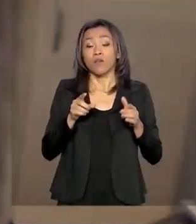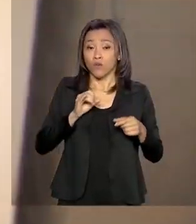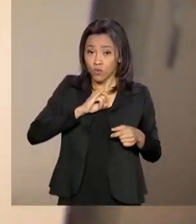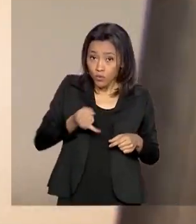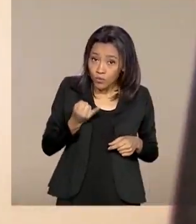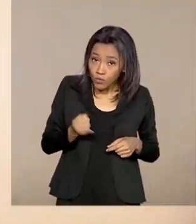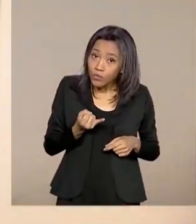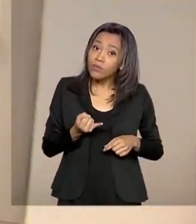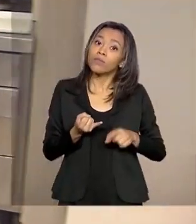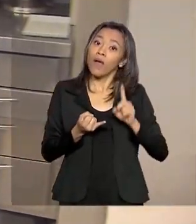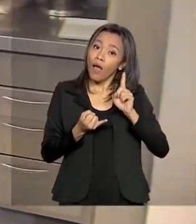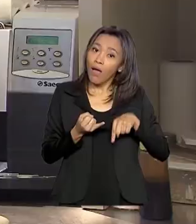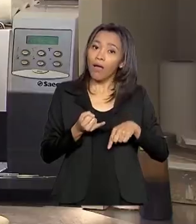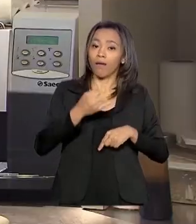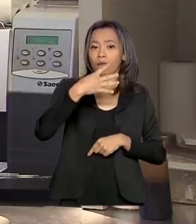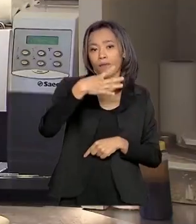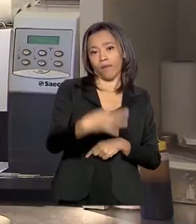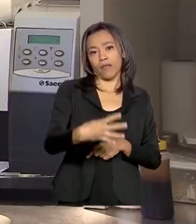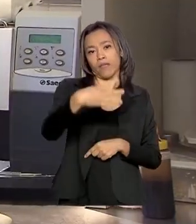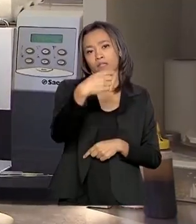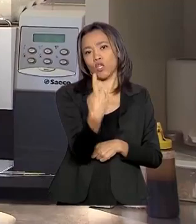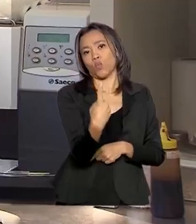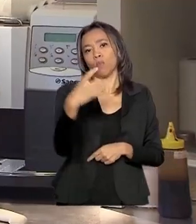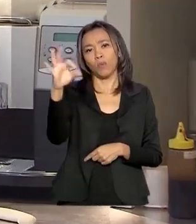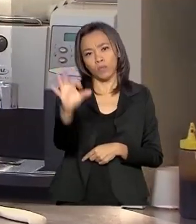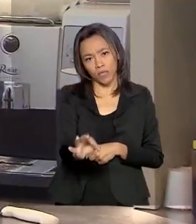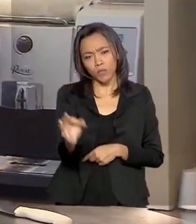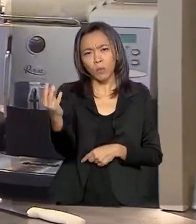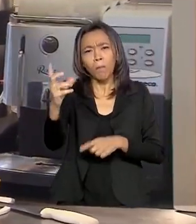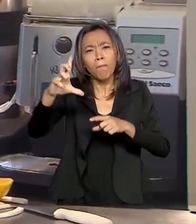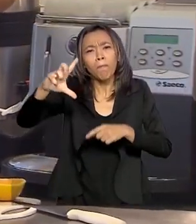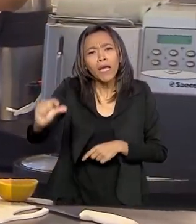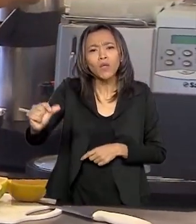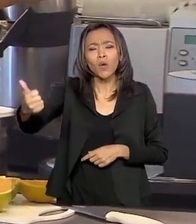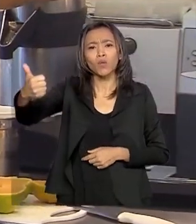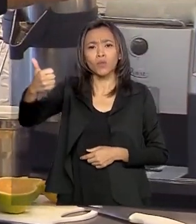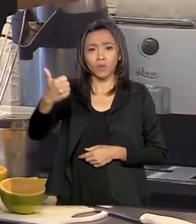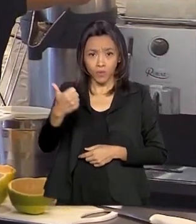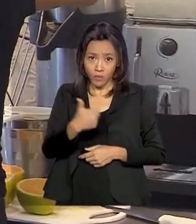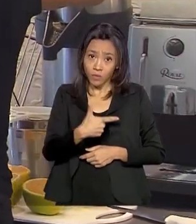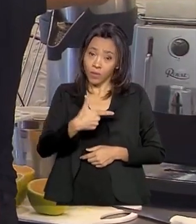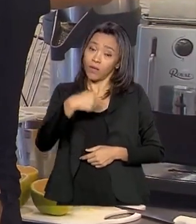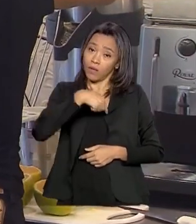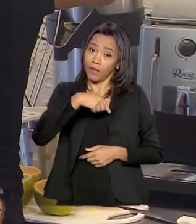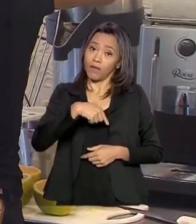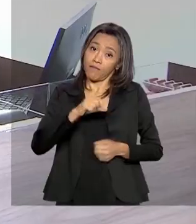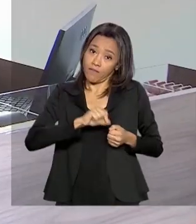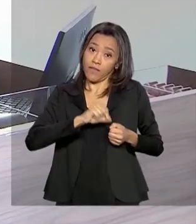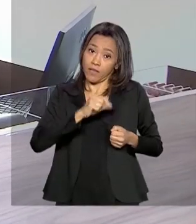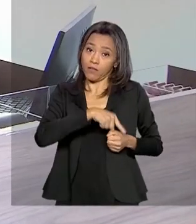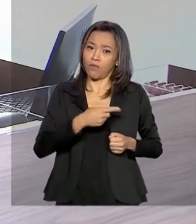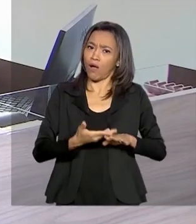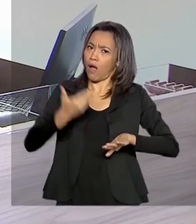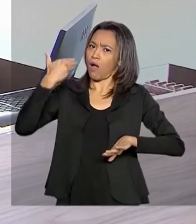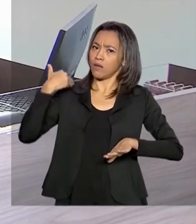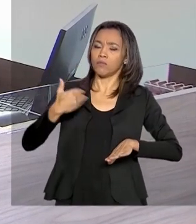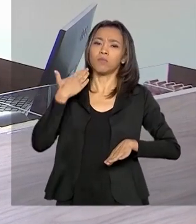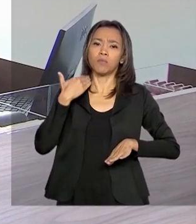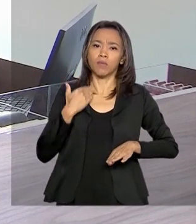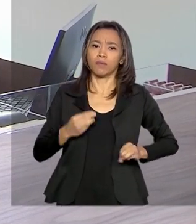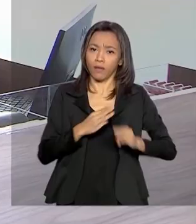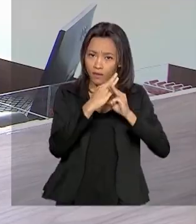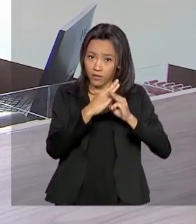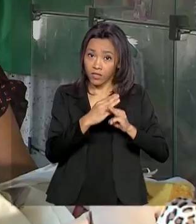são 41% menores que as praticadas pela Caixa Econômica. E o prazo para começar a pagar